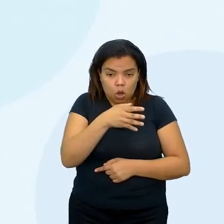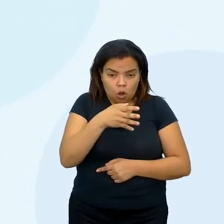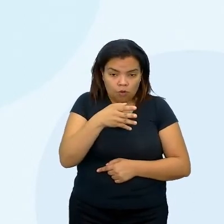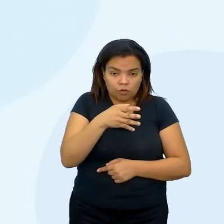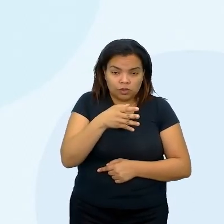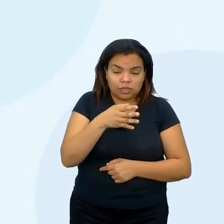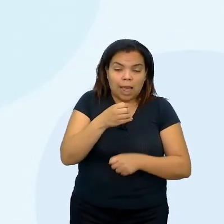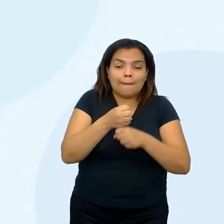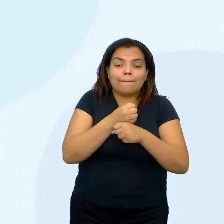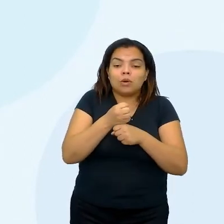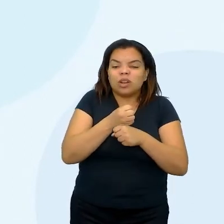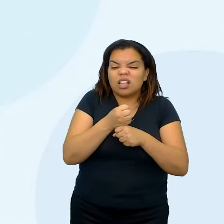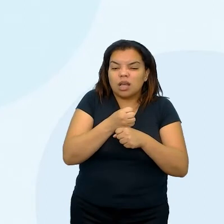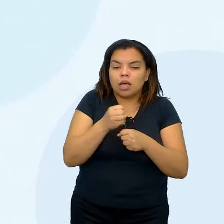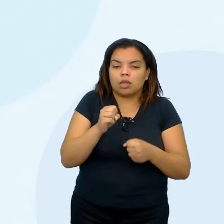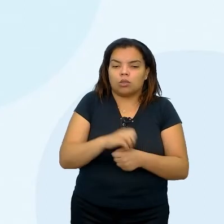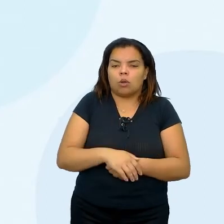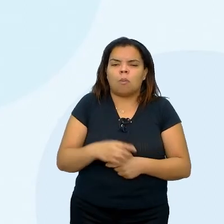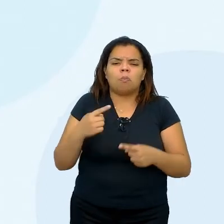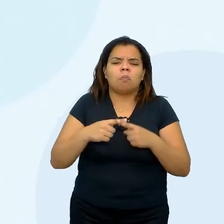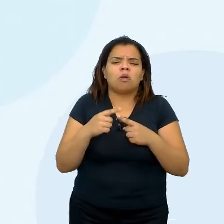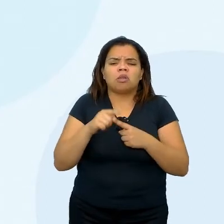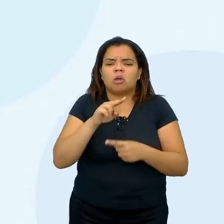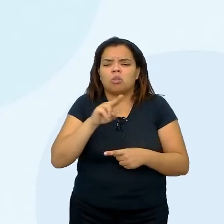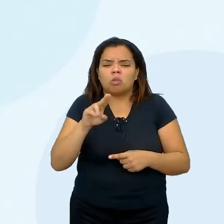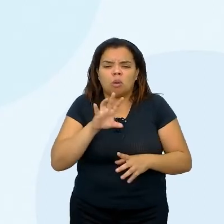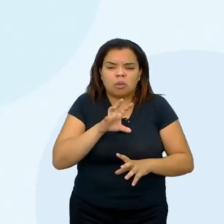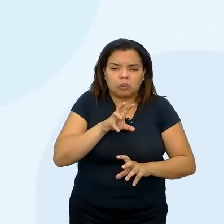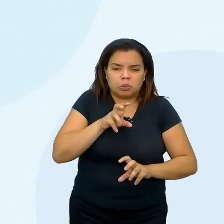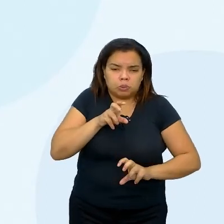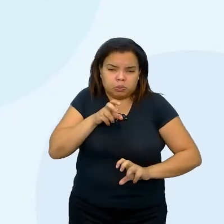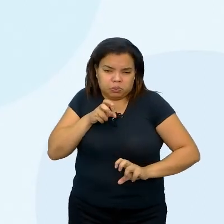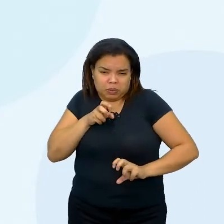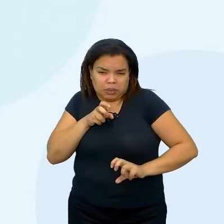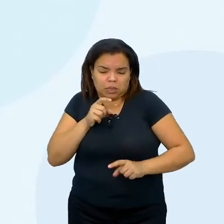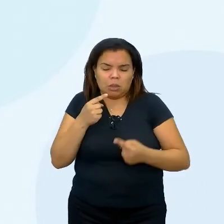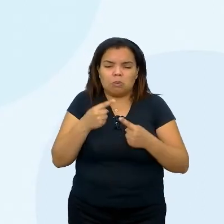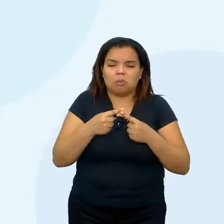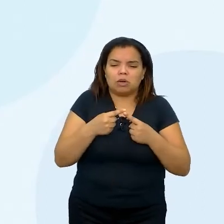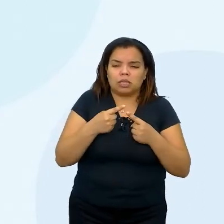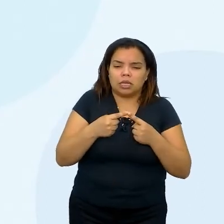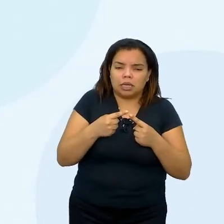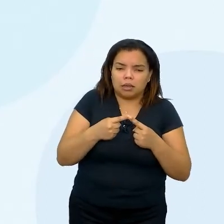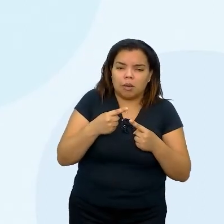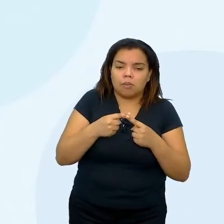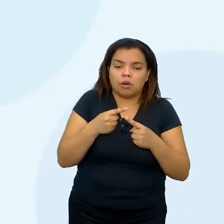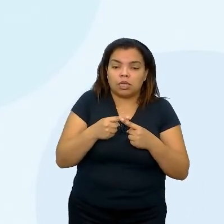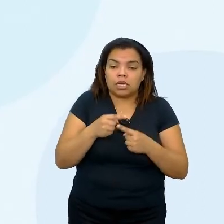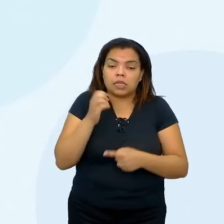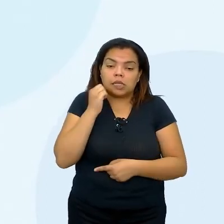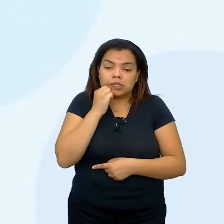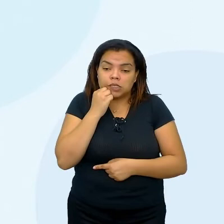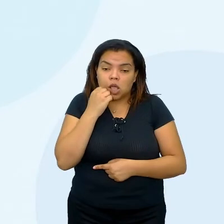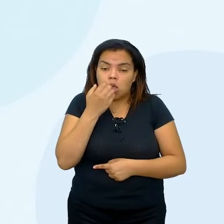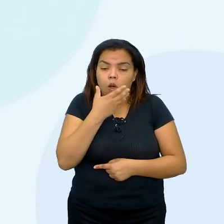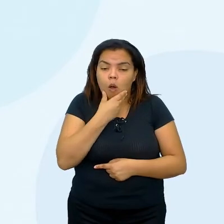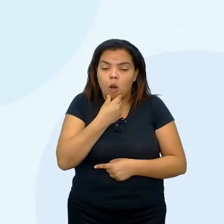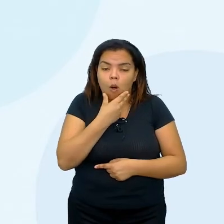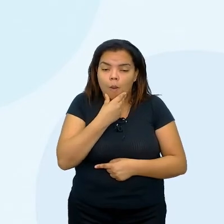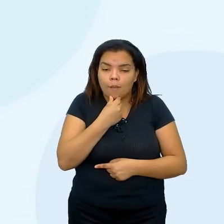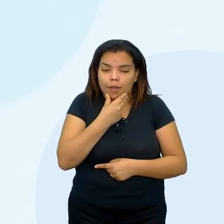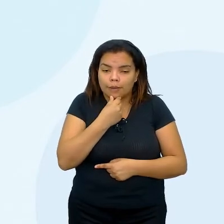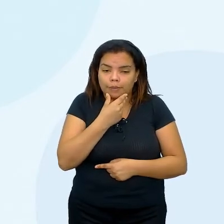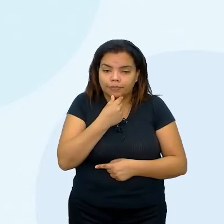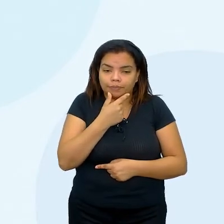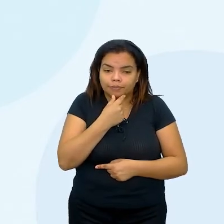cada ano. E aí, por que o nome, né, distrofia muscular de Duchenne? Isso por causa do cientista. Né? O